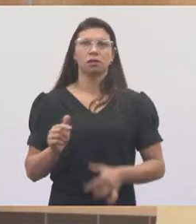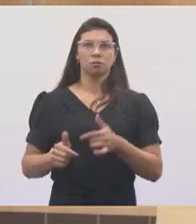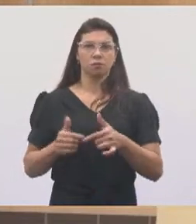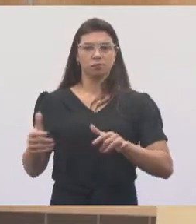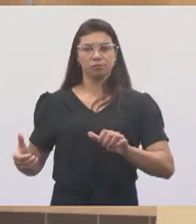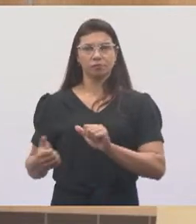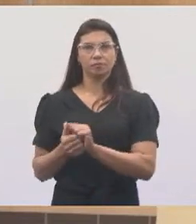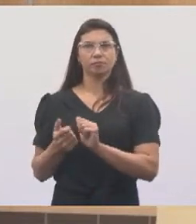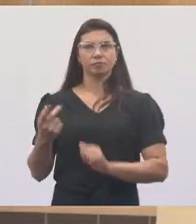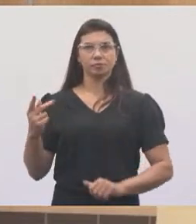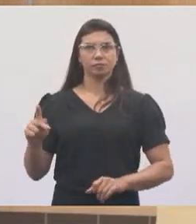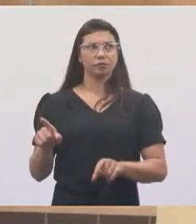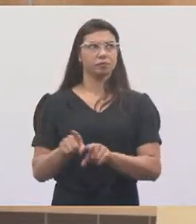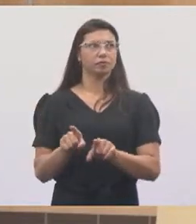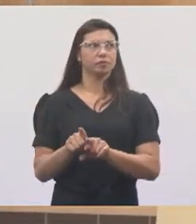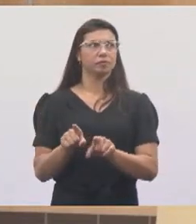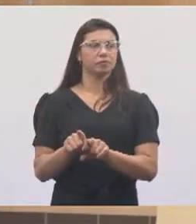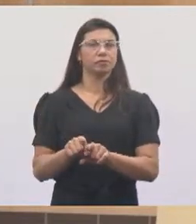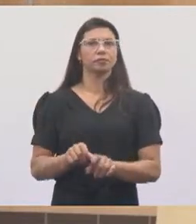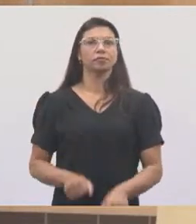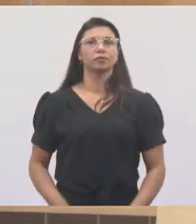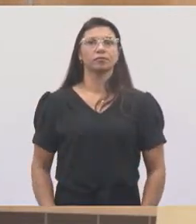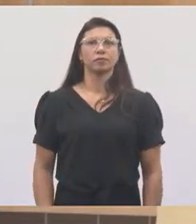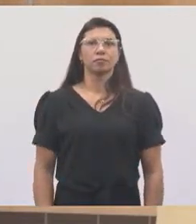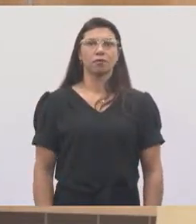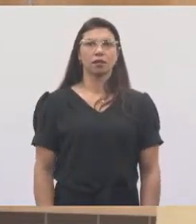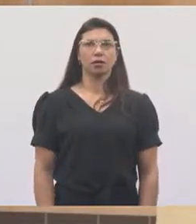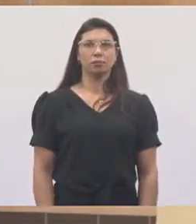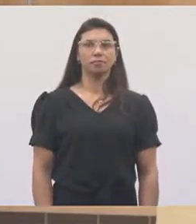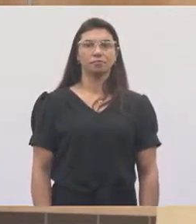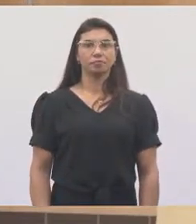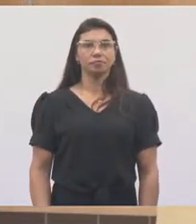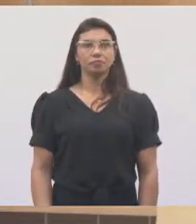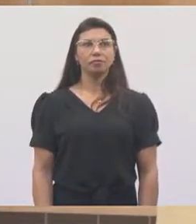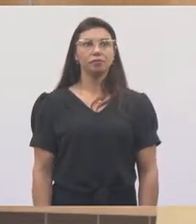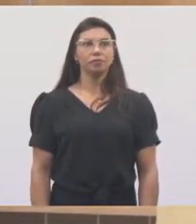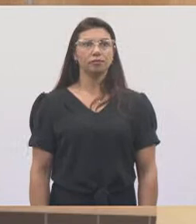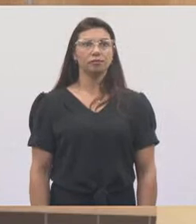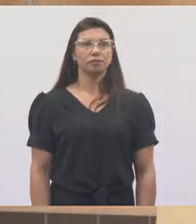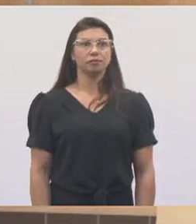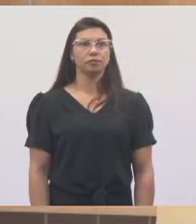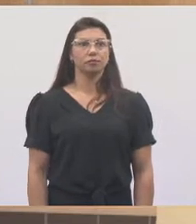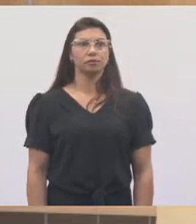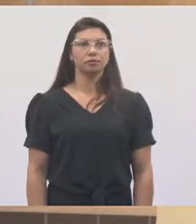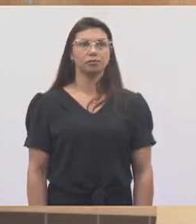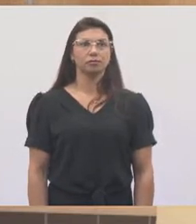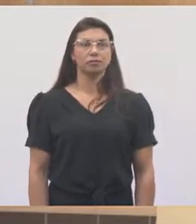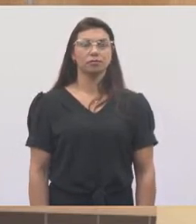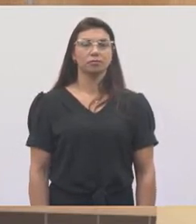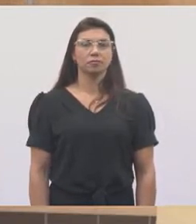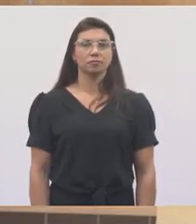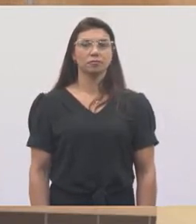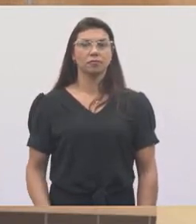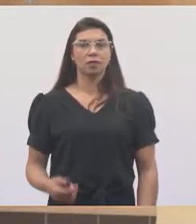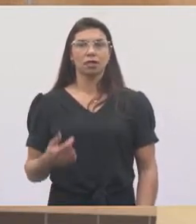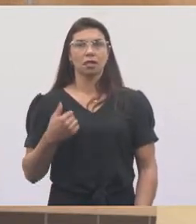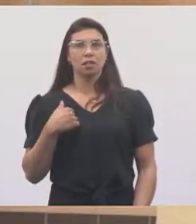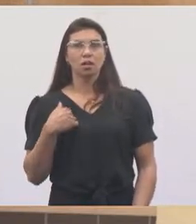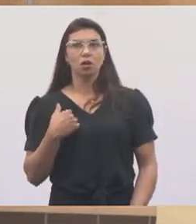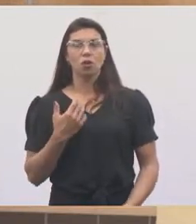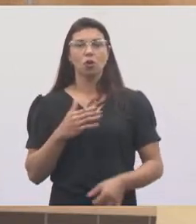praticamente os dois parceiros ali, sempre um com o outro. E um pouco conversando